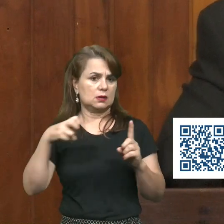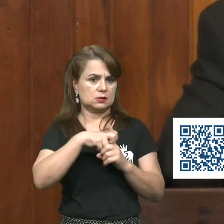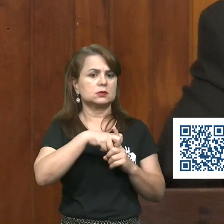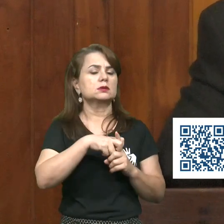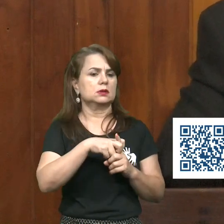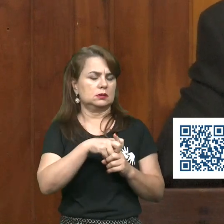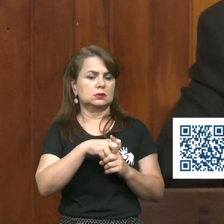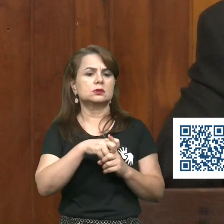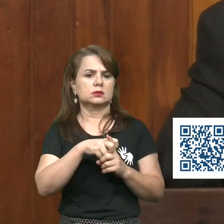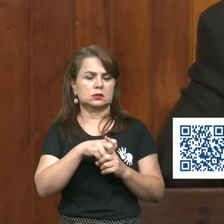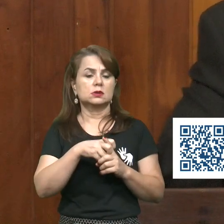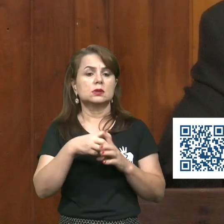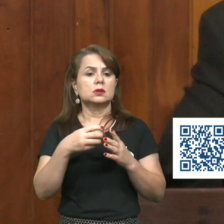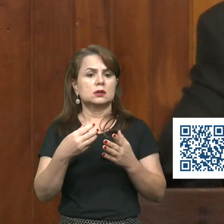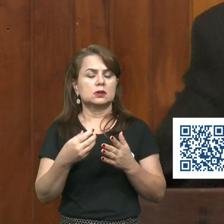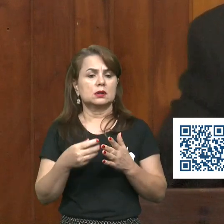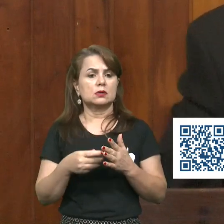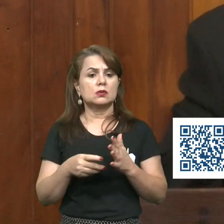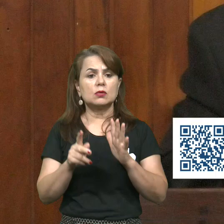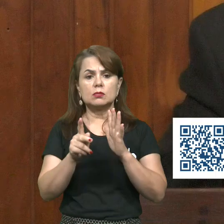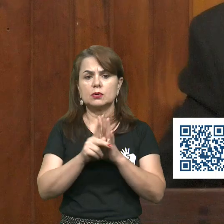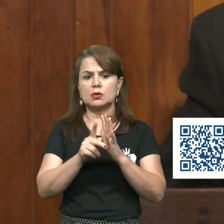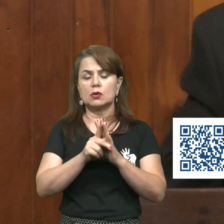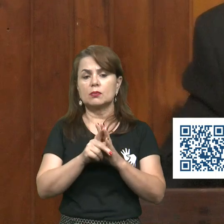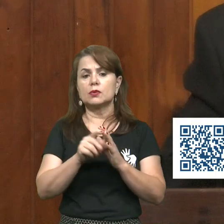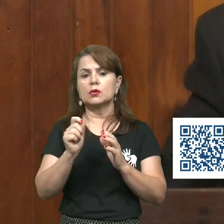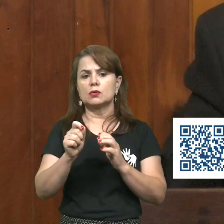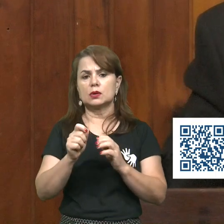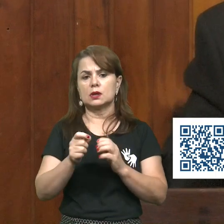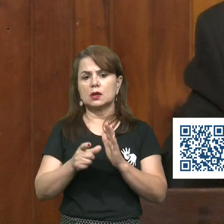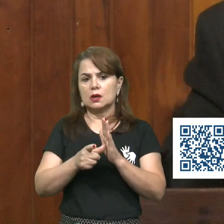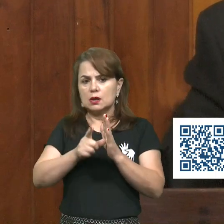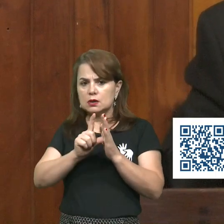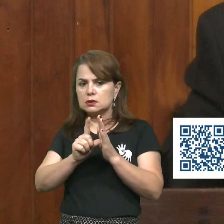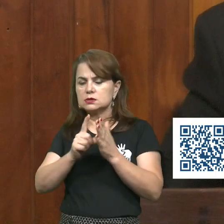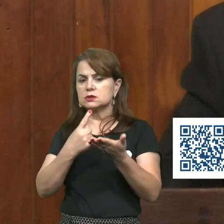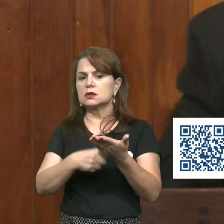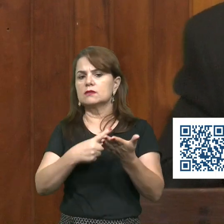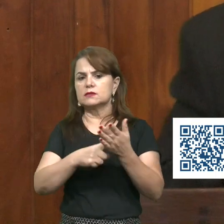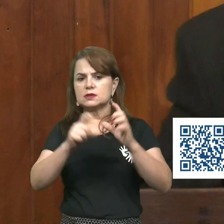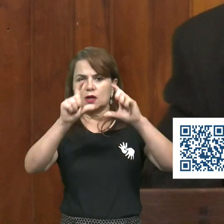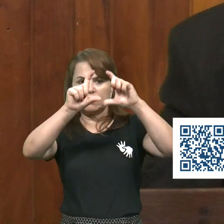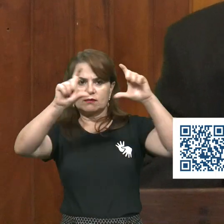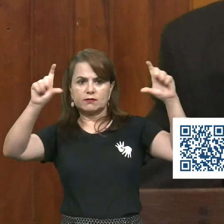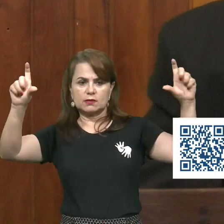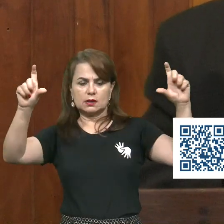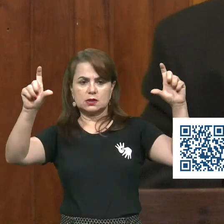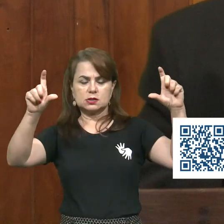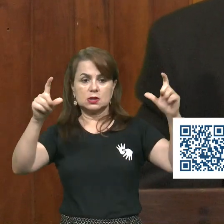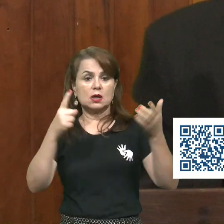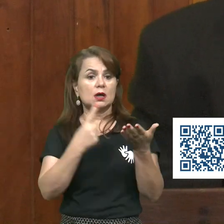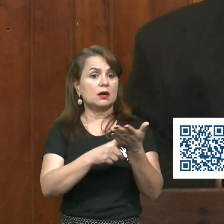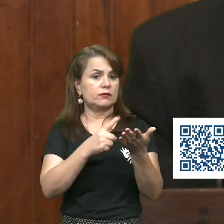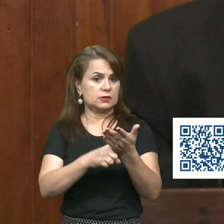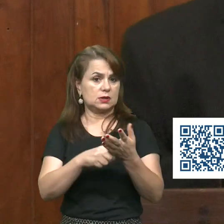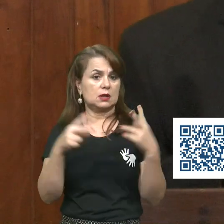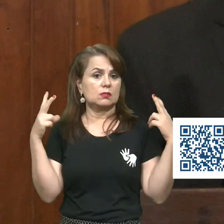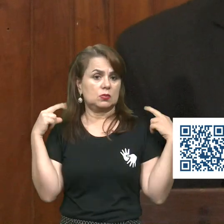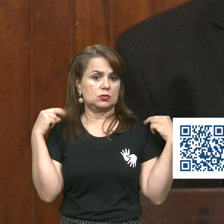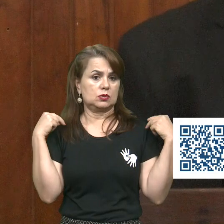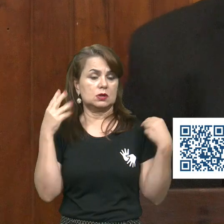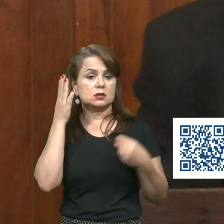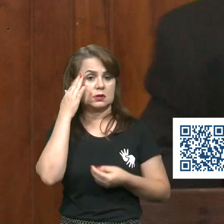que será avisada previamente com aquelas faixas e tal, para que os motoristas tomem